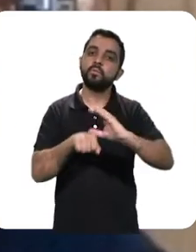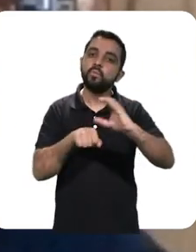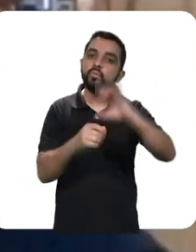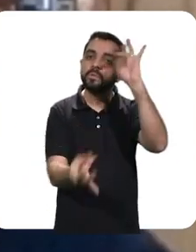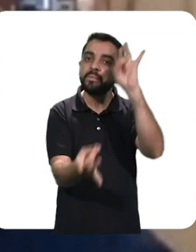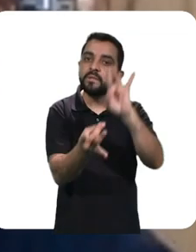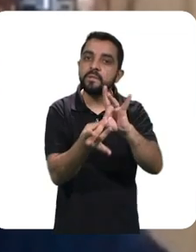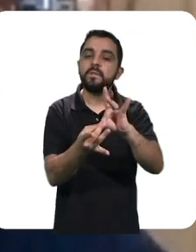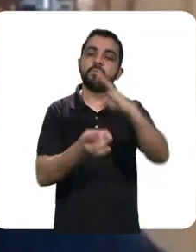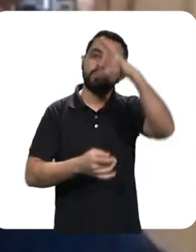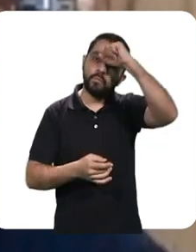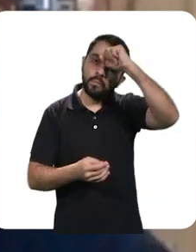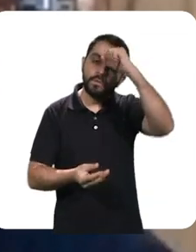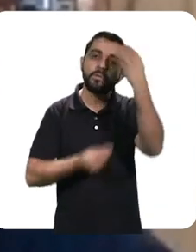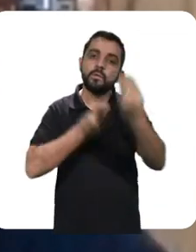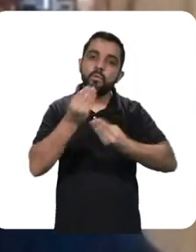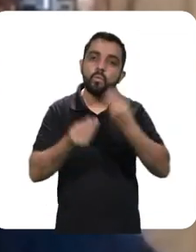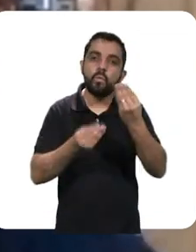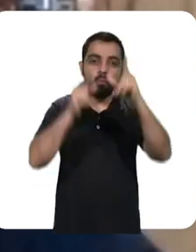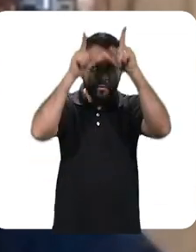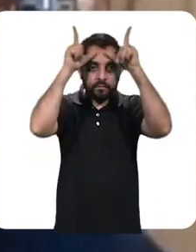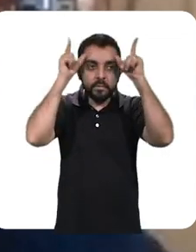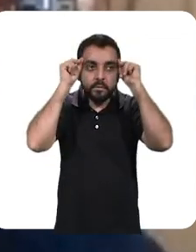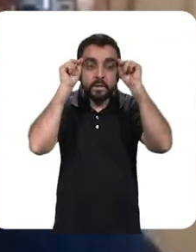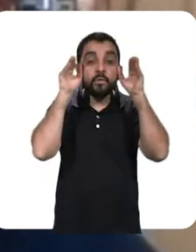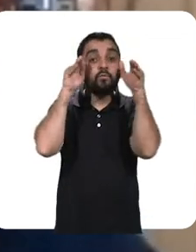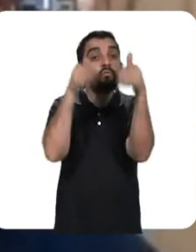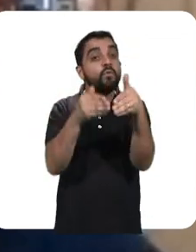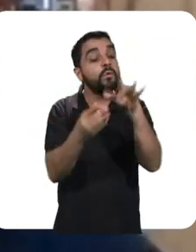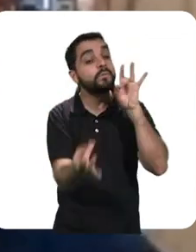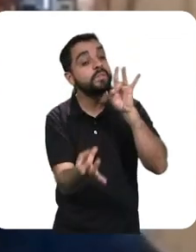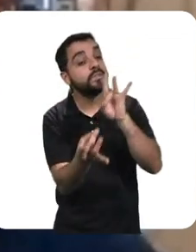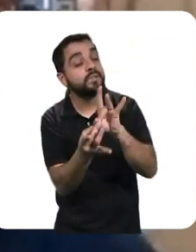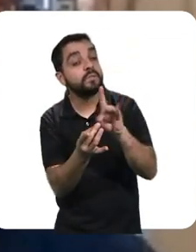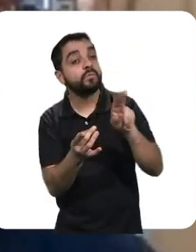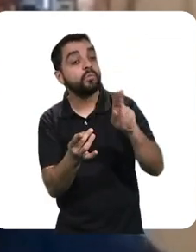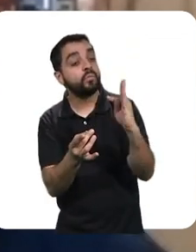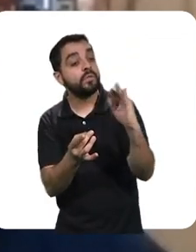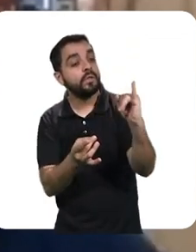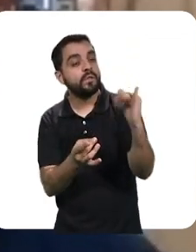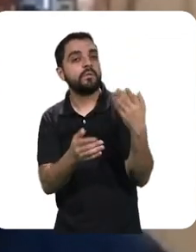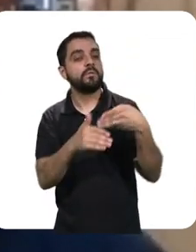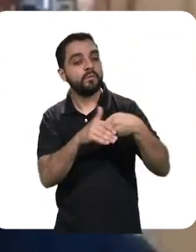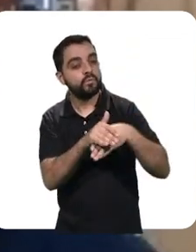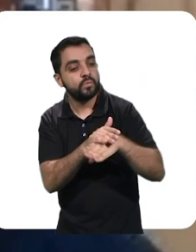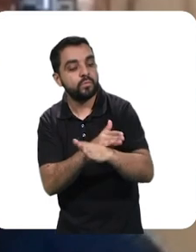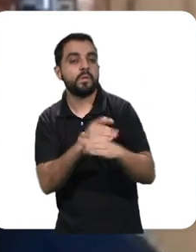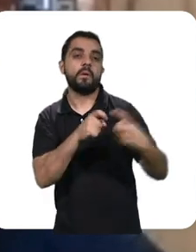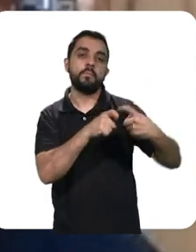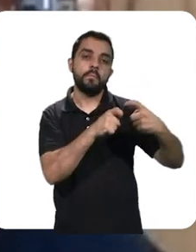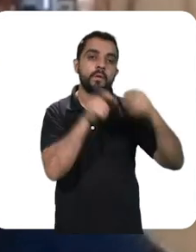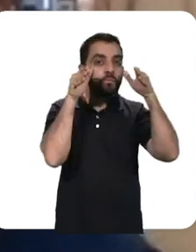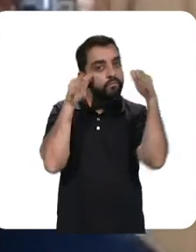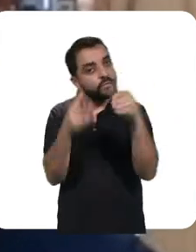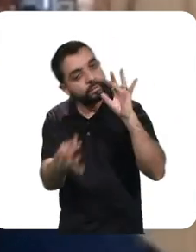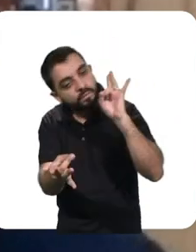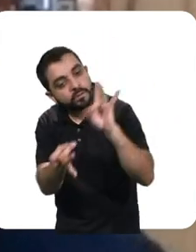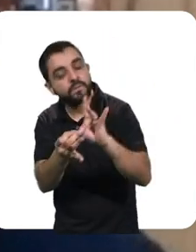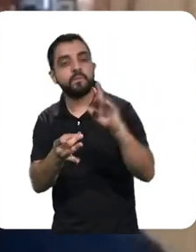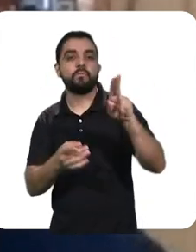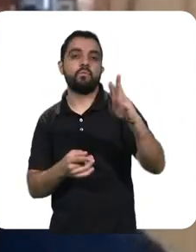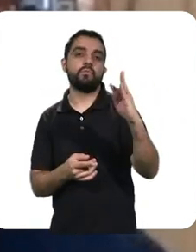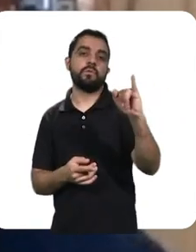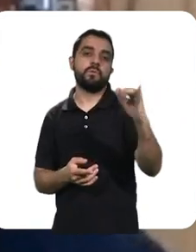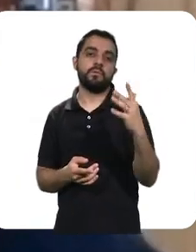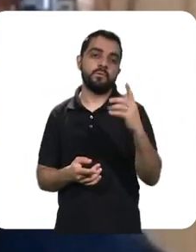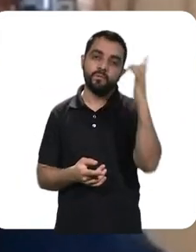mês, uma nova geração de enfermeiras, técnicas de enfermagem, fisioterapeutas que estão habituadas e têm capacidade